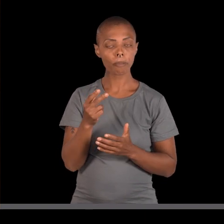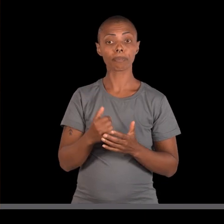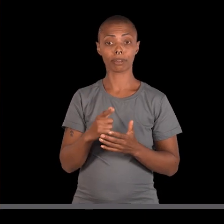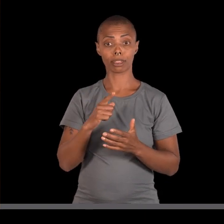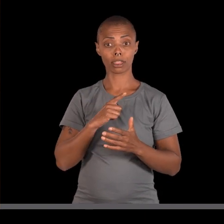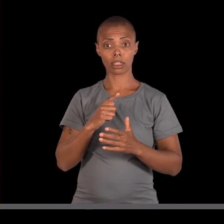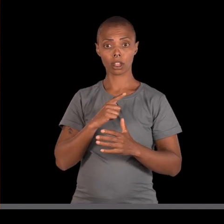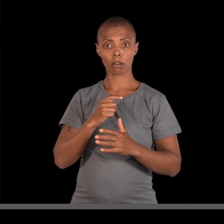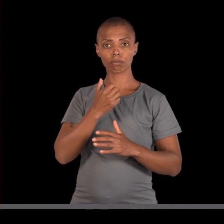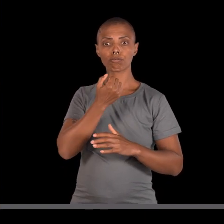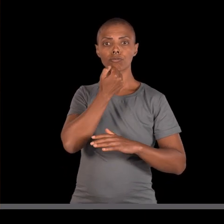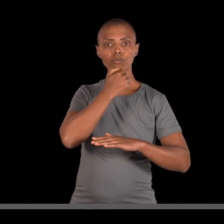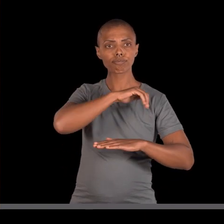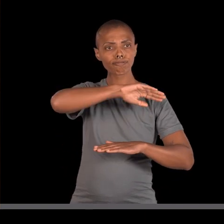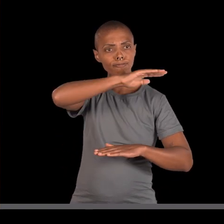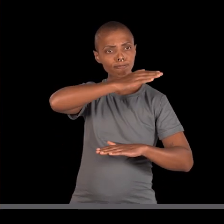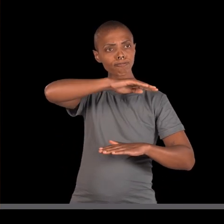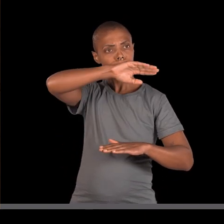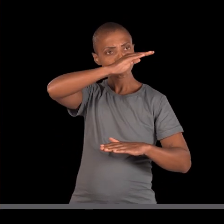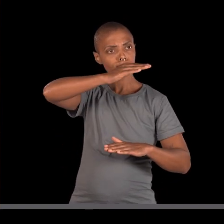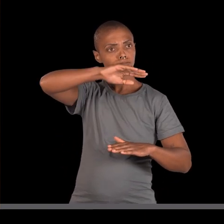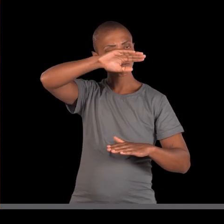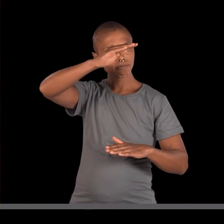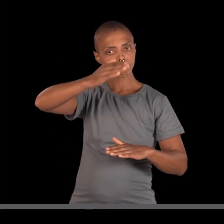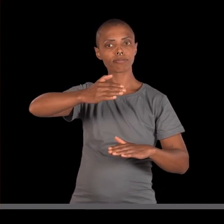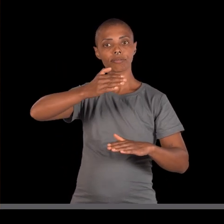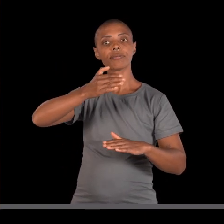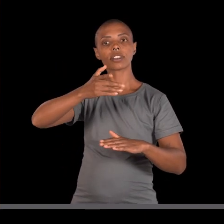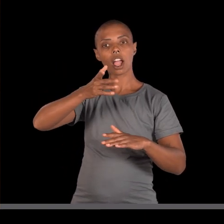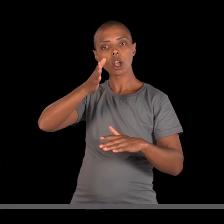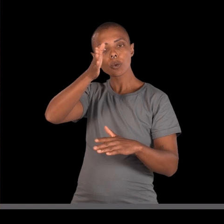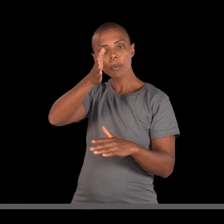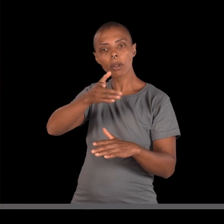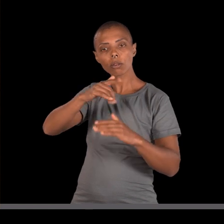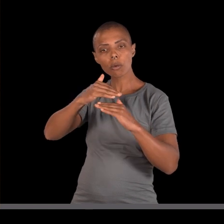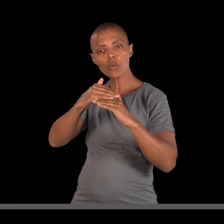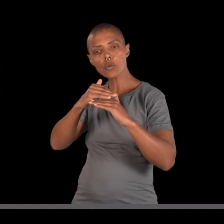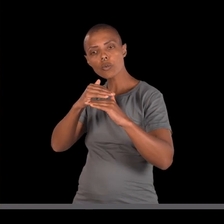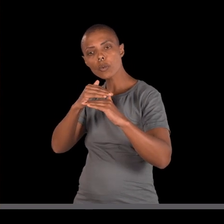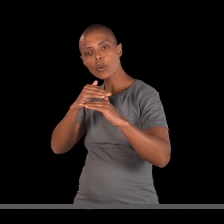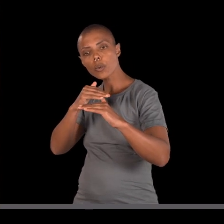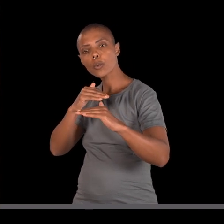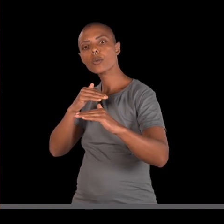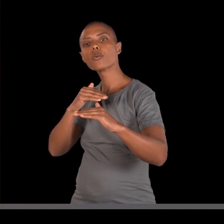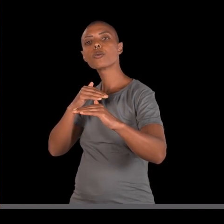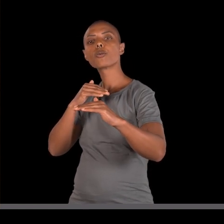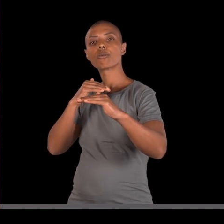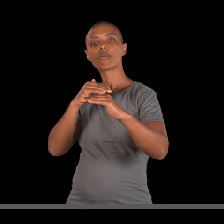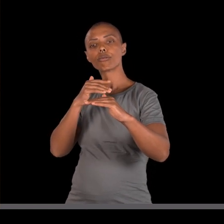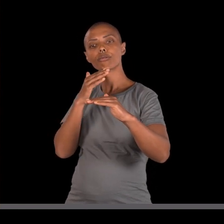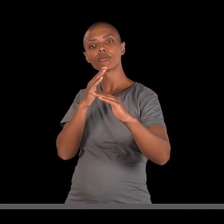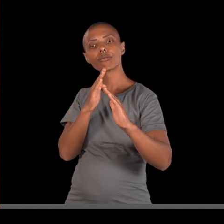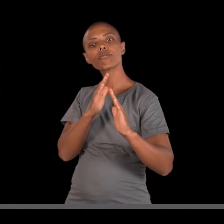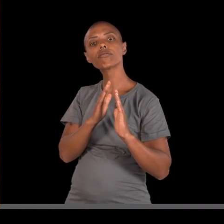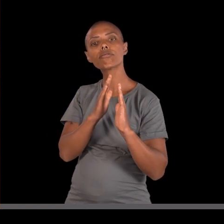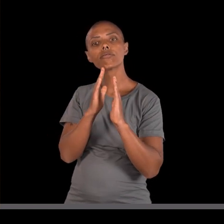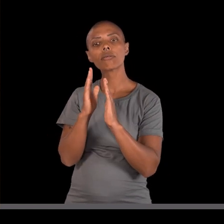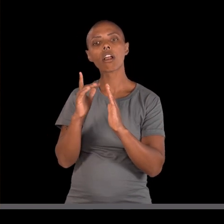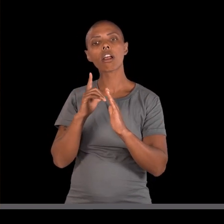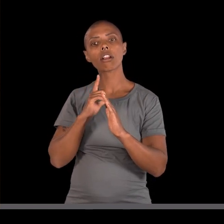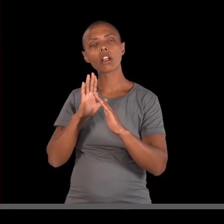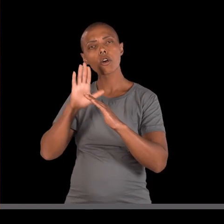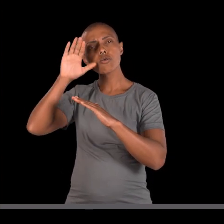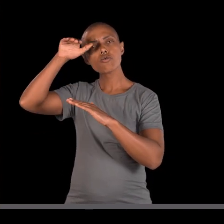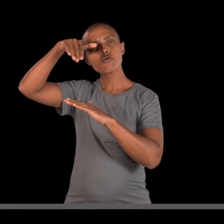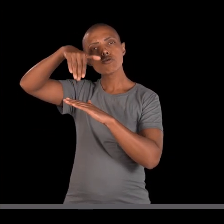Então essa configuração aí, ó. Então você vai ter aqui as montanhas, aqui você vai ter áreas, né,